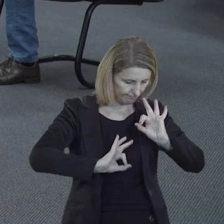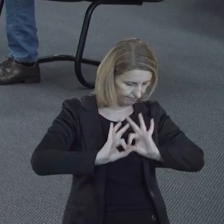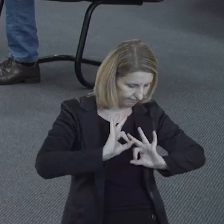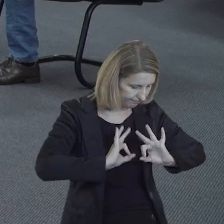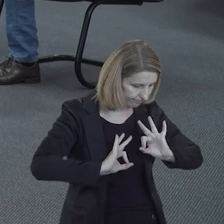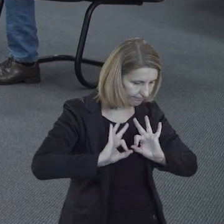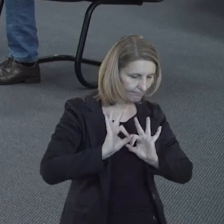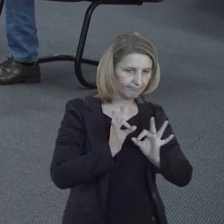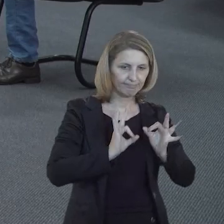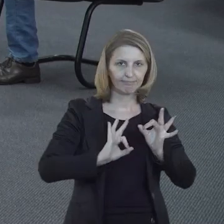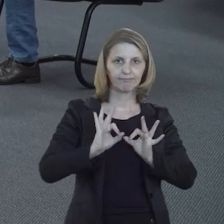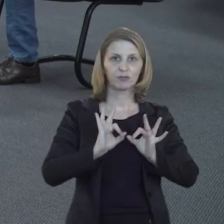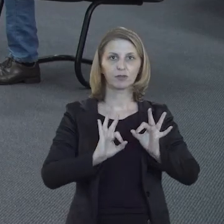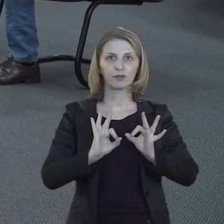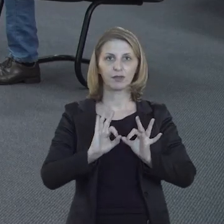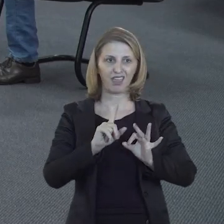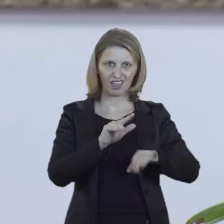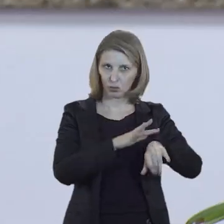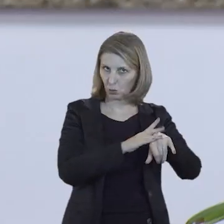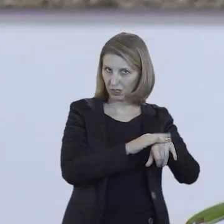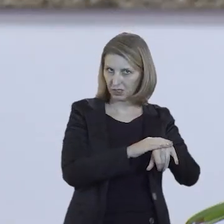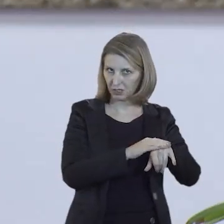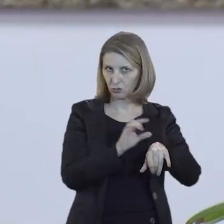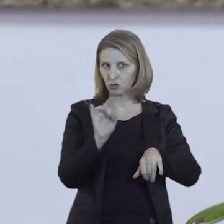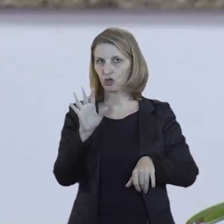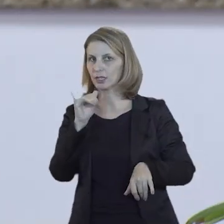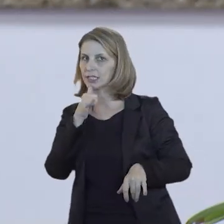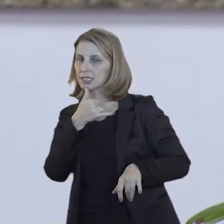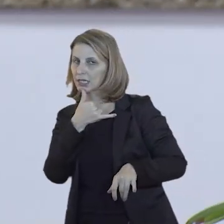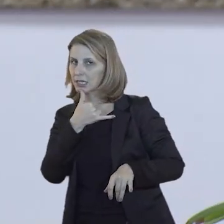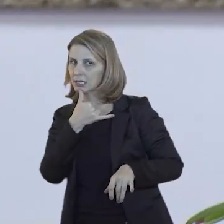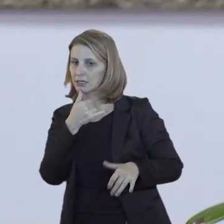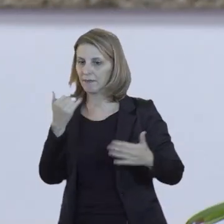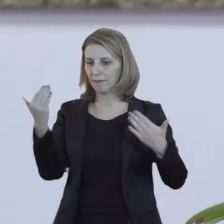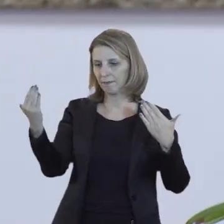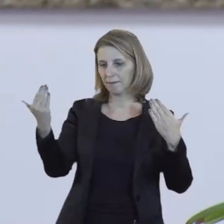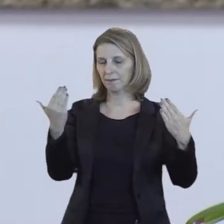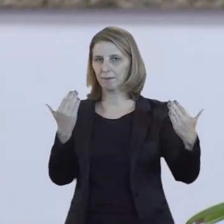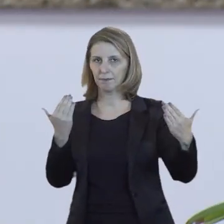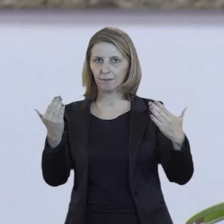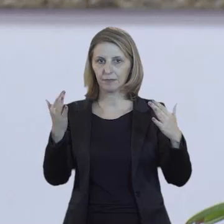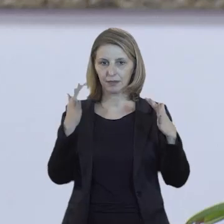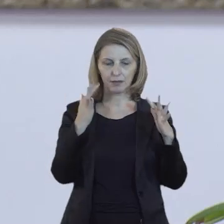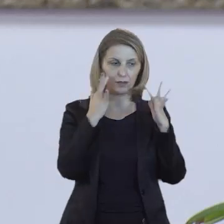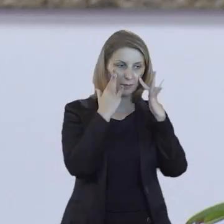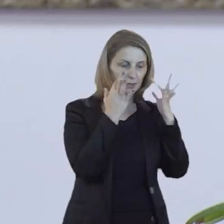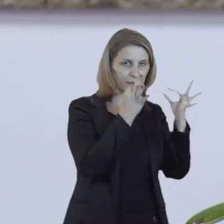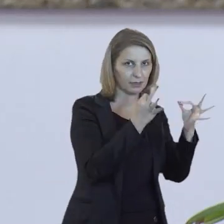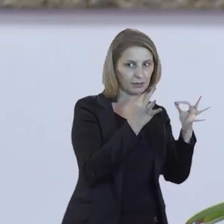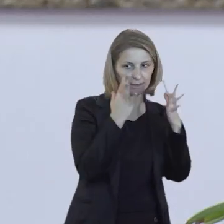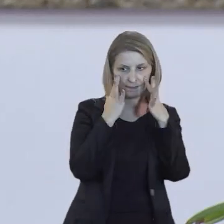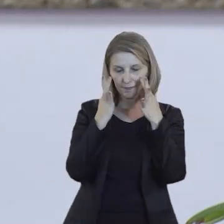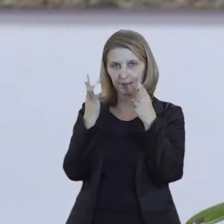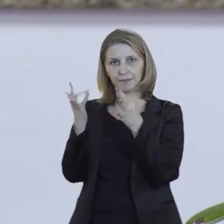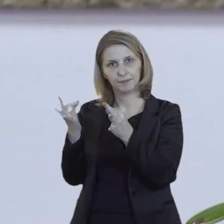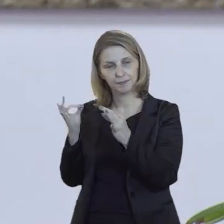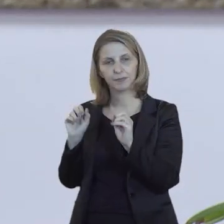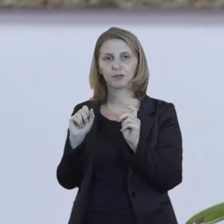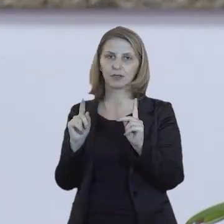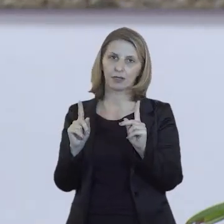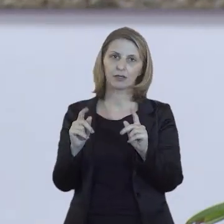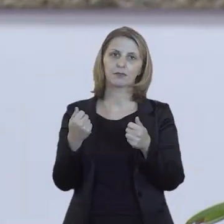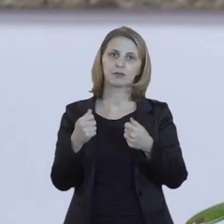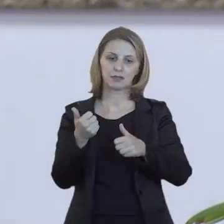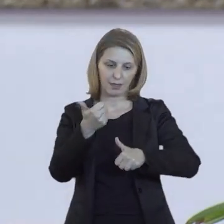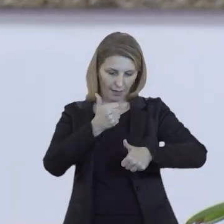gente transmutar isso, né, de o que é doença, o que não é, o que é um sinal e o que não é, o que sou eu,